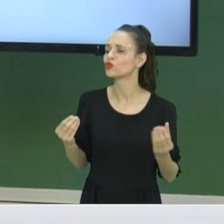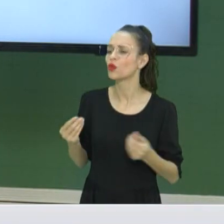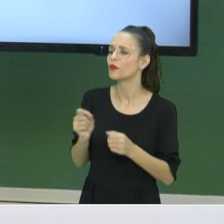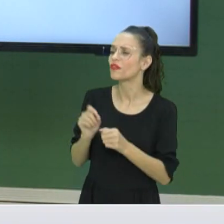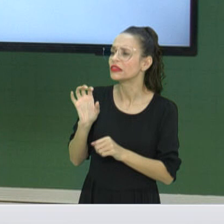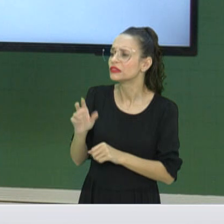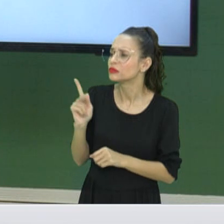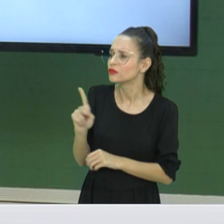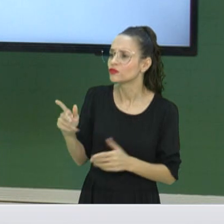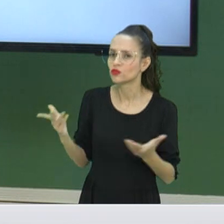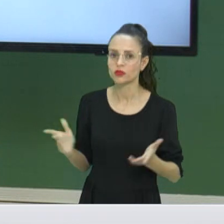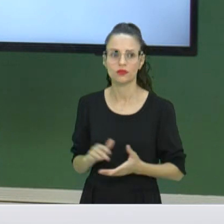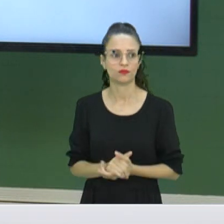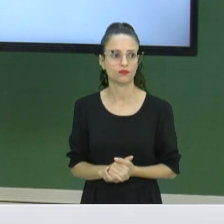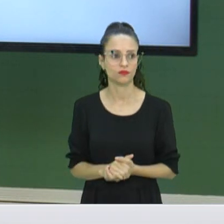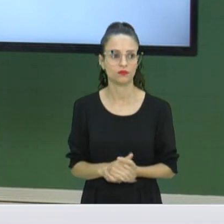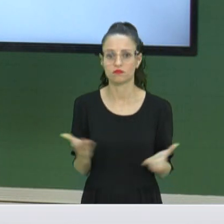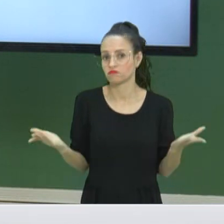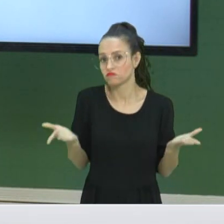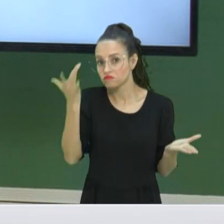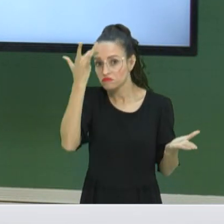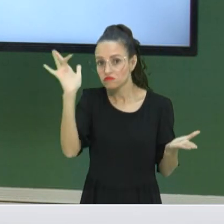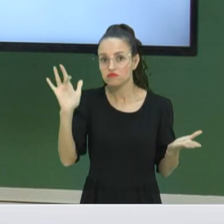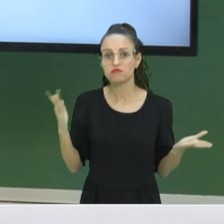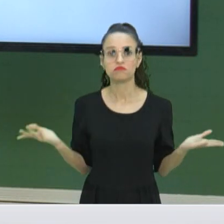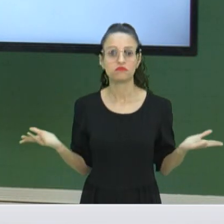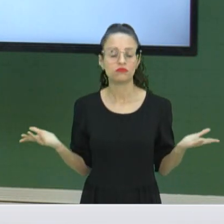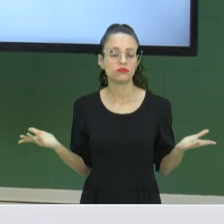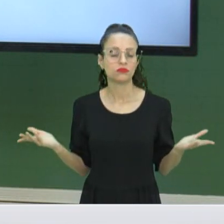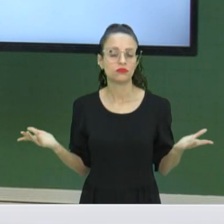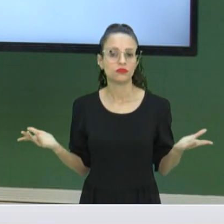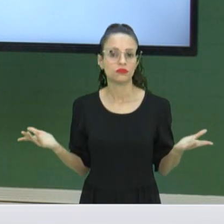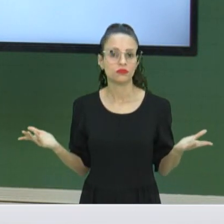isso, professora? Não sei.